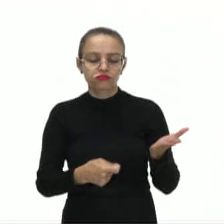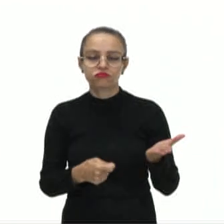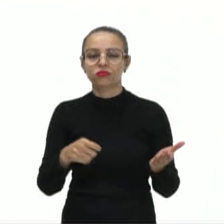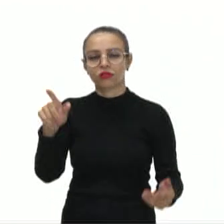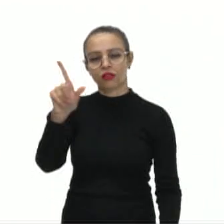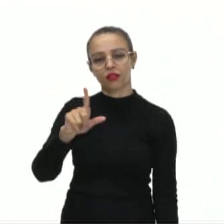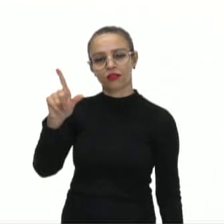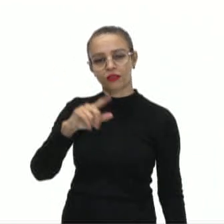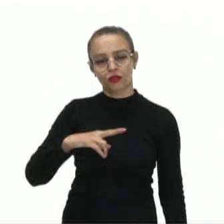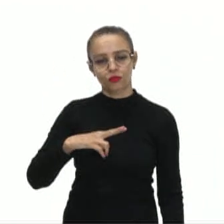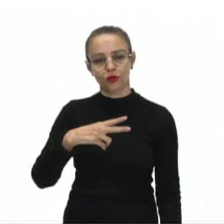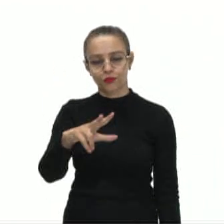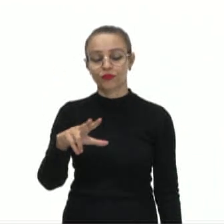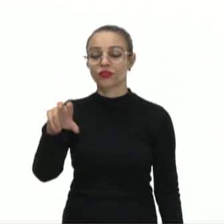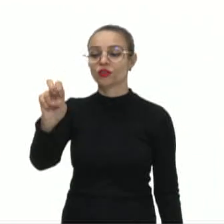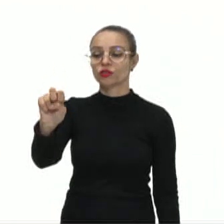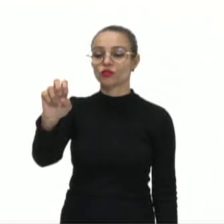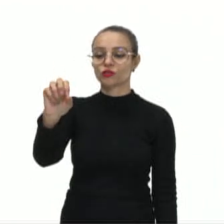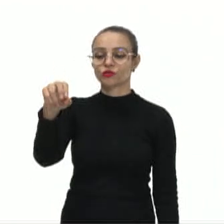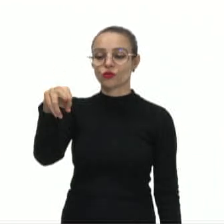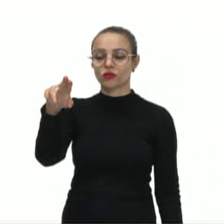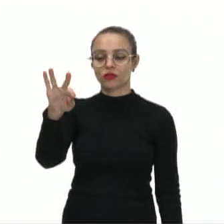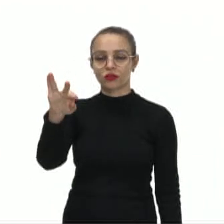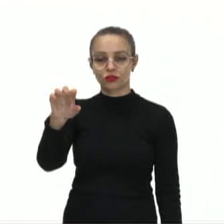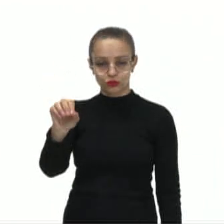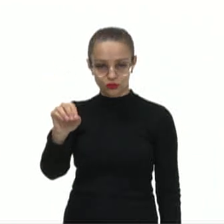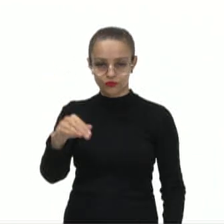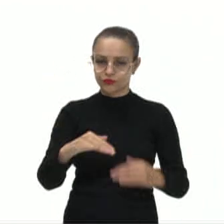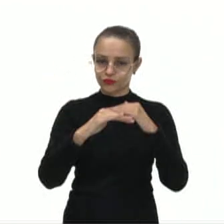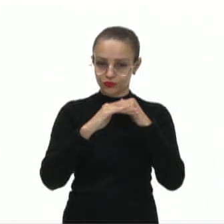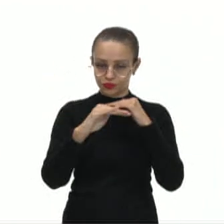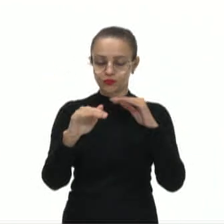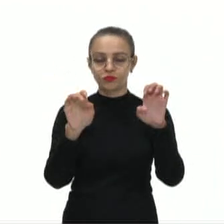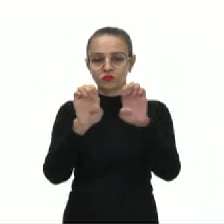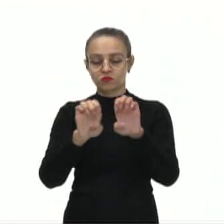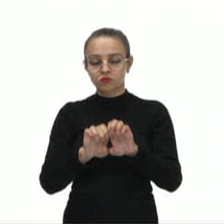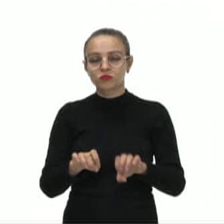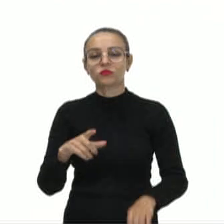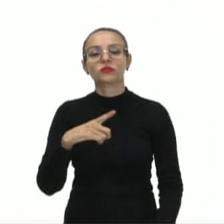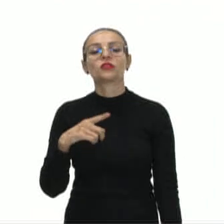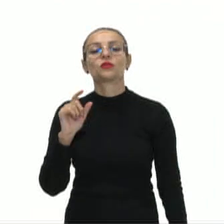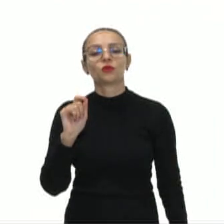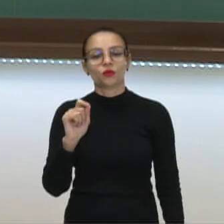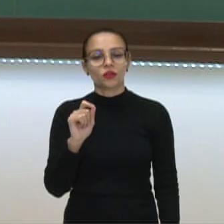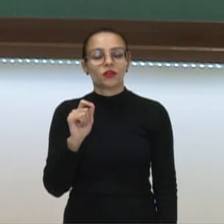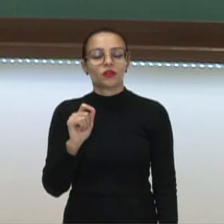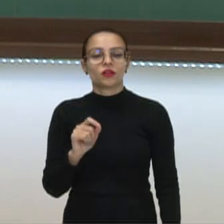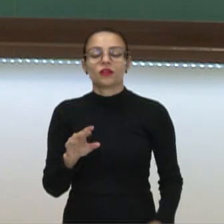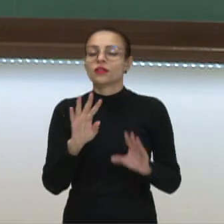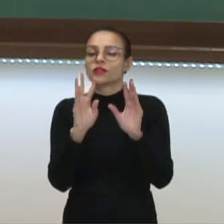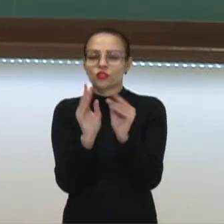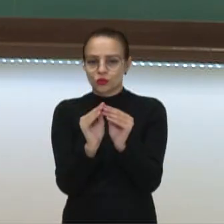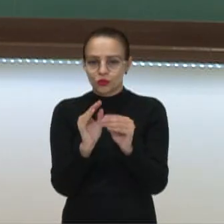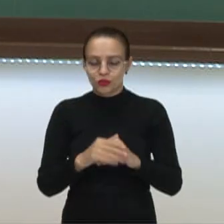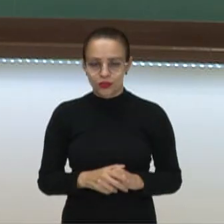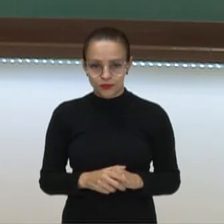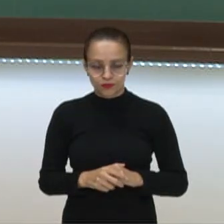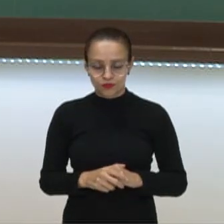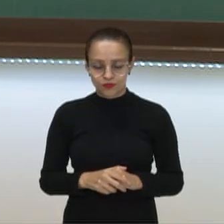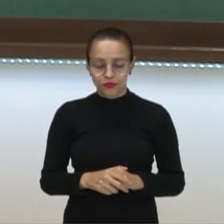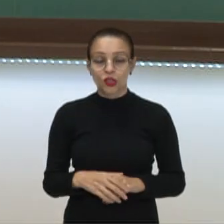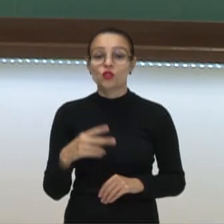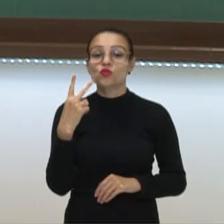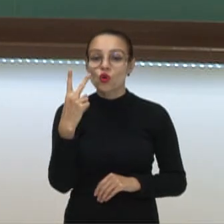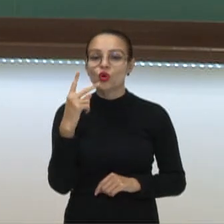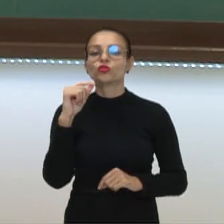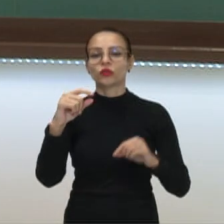Então, o soneto, que é a forma fixa, que nós estamos aqui analisando, ele tem o quê? Vamos sintetizar. 2